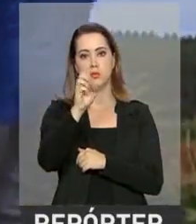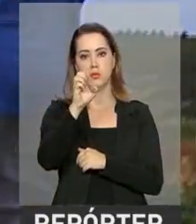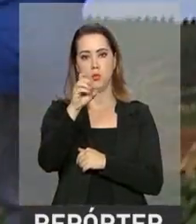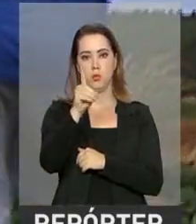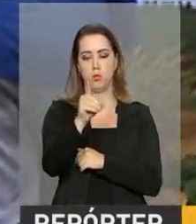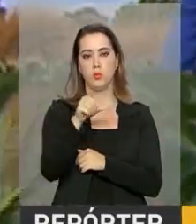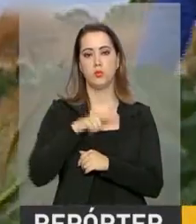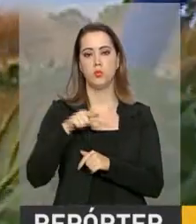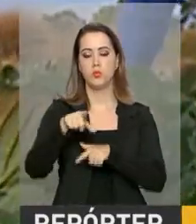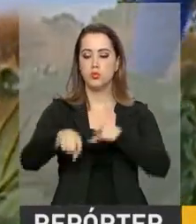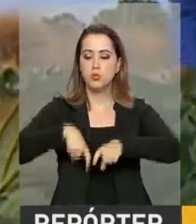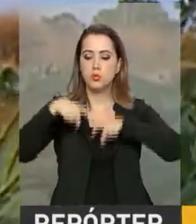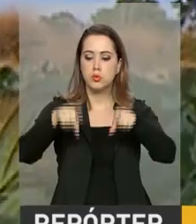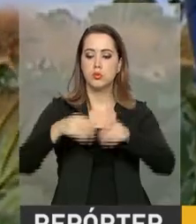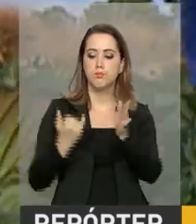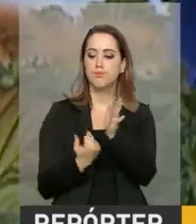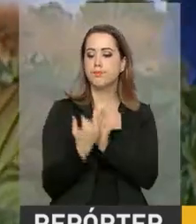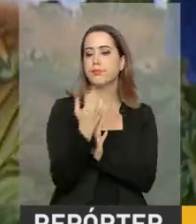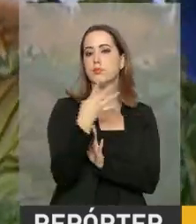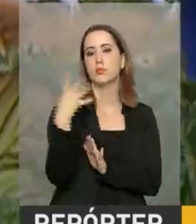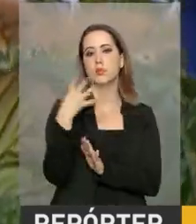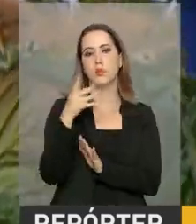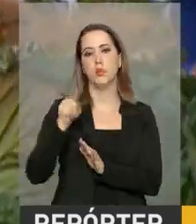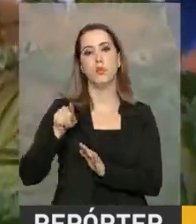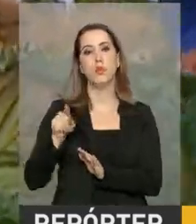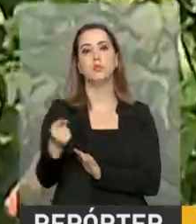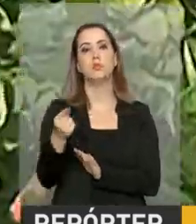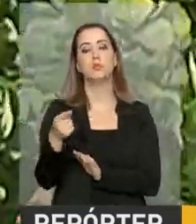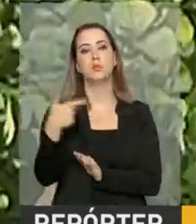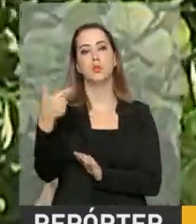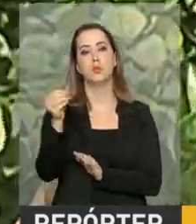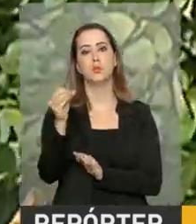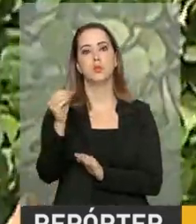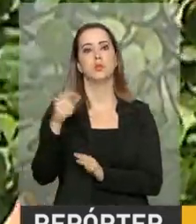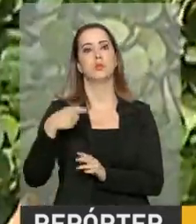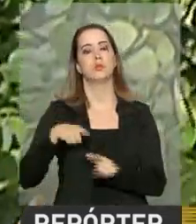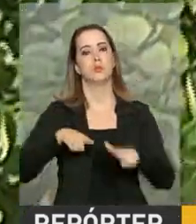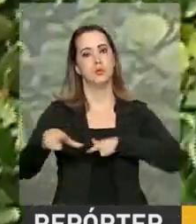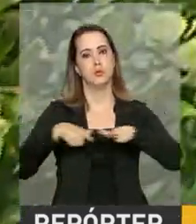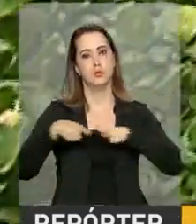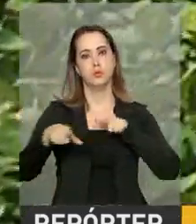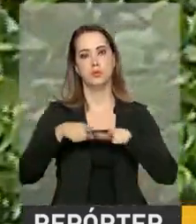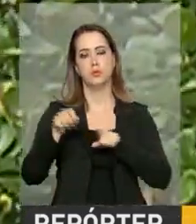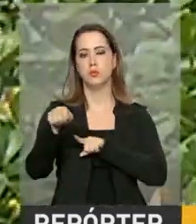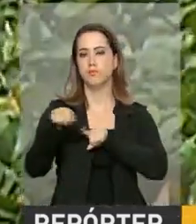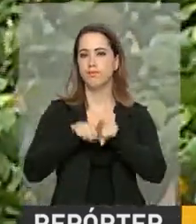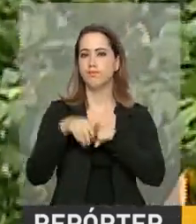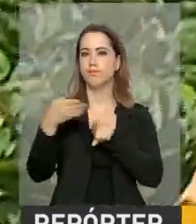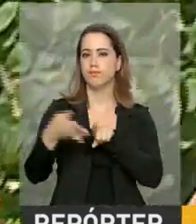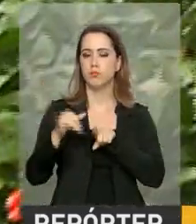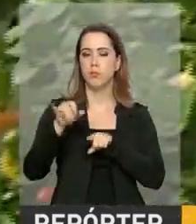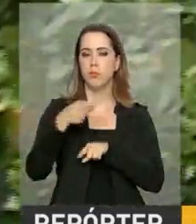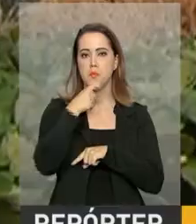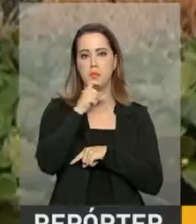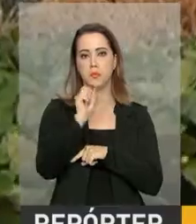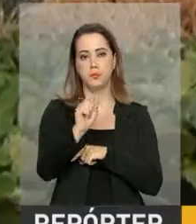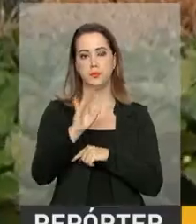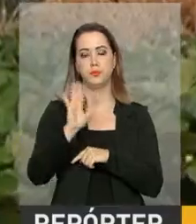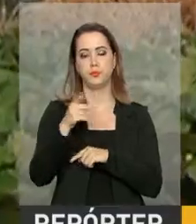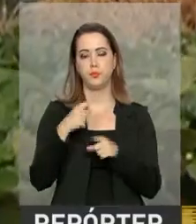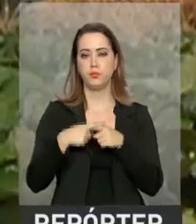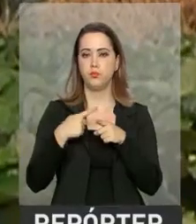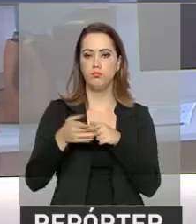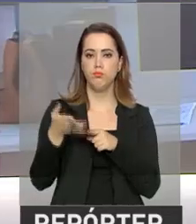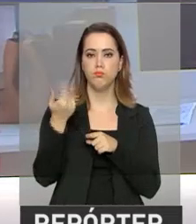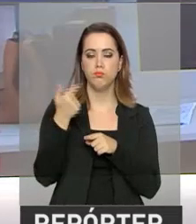setor criou mais de 4.200 postos de trabalho no último mês no total 94.7 vagas foram fechadas no país